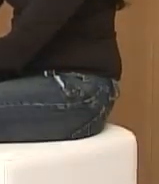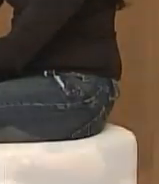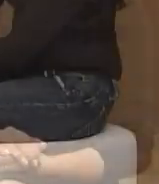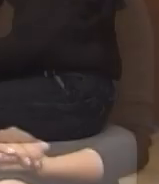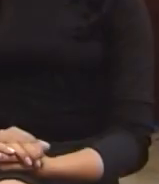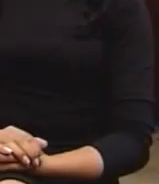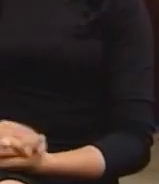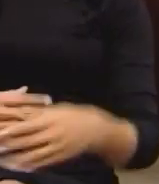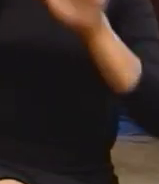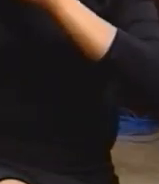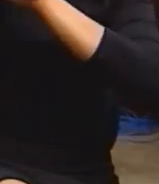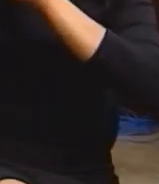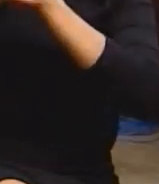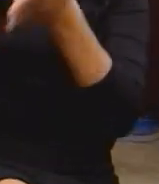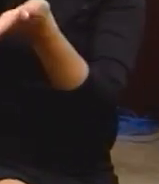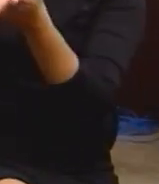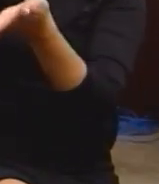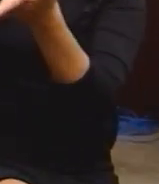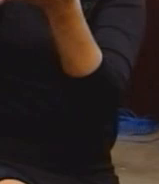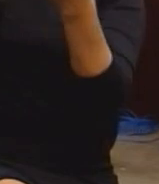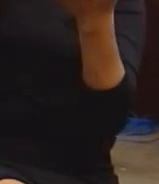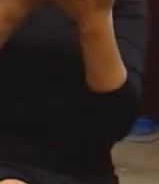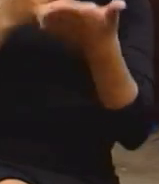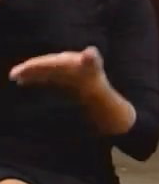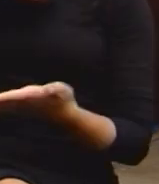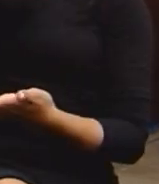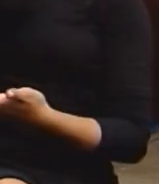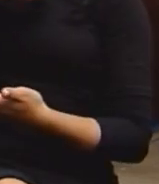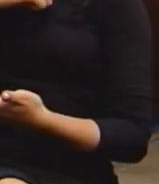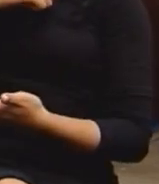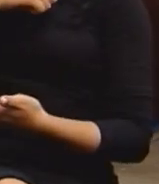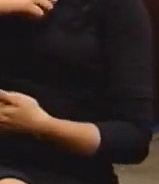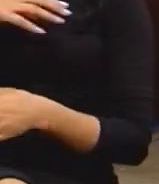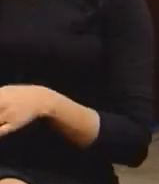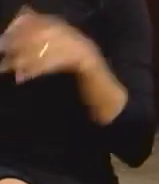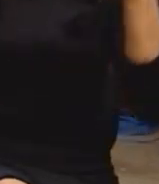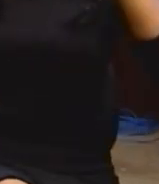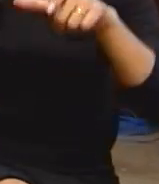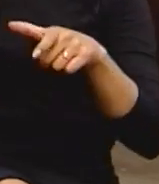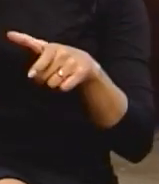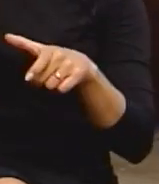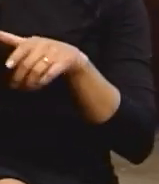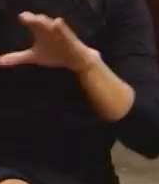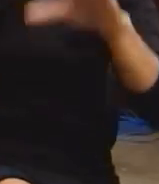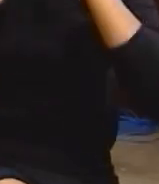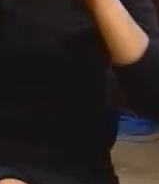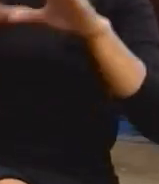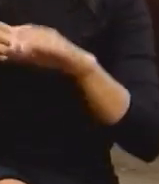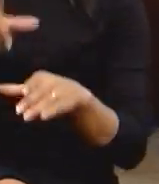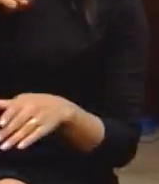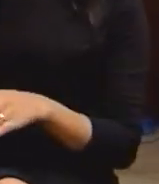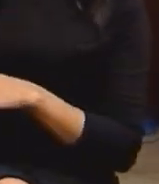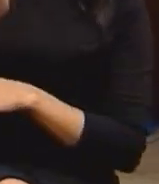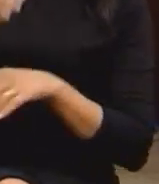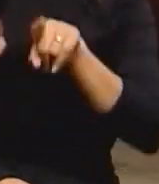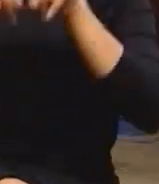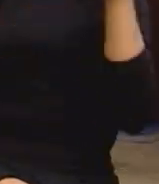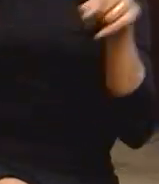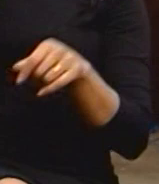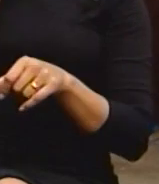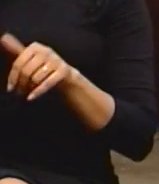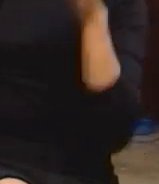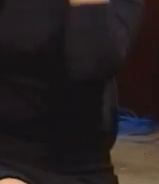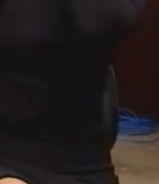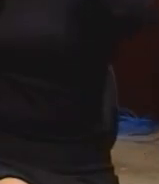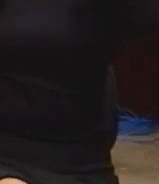de dúvidas. Legislação que obriga a presença de intérpretes, onde os surdos precisam se comunicar, existe, mas ainda não é cumprida